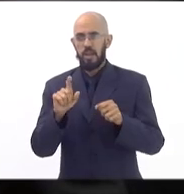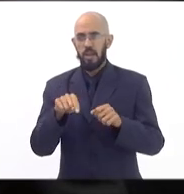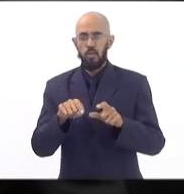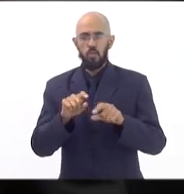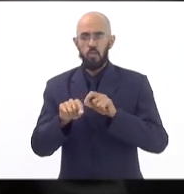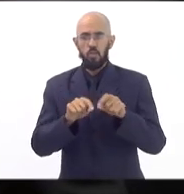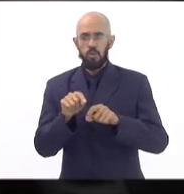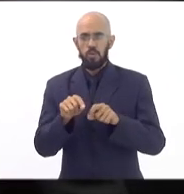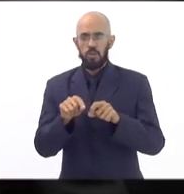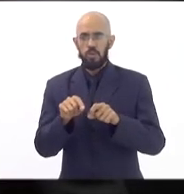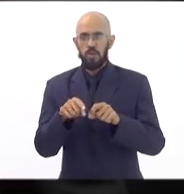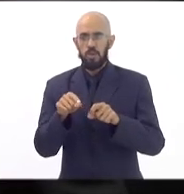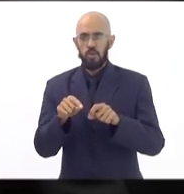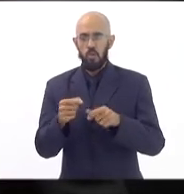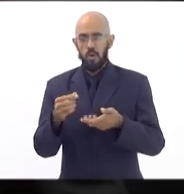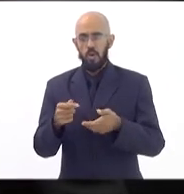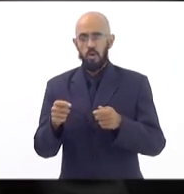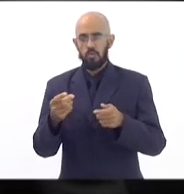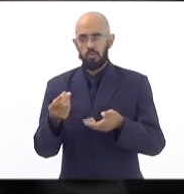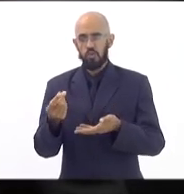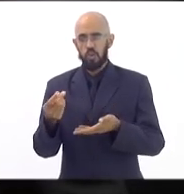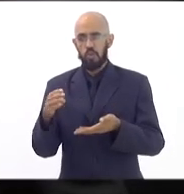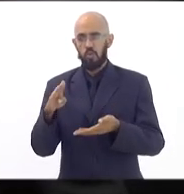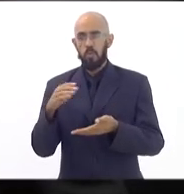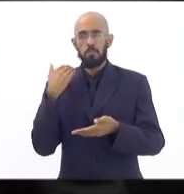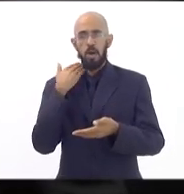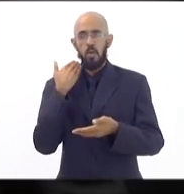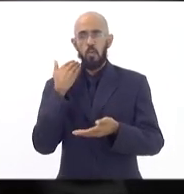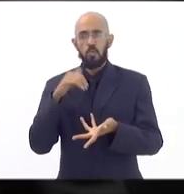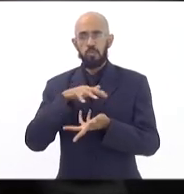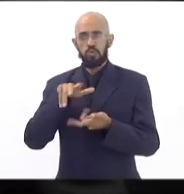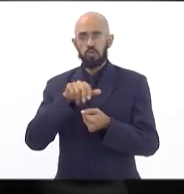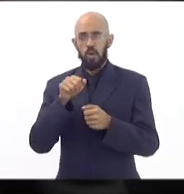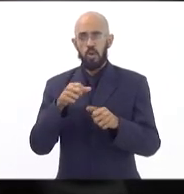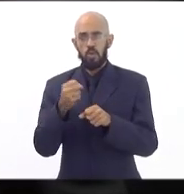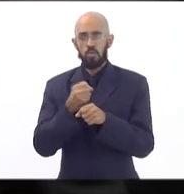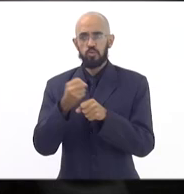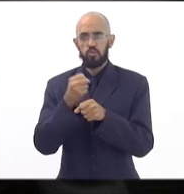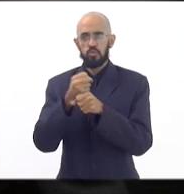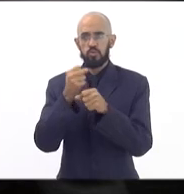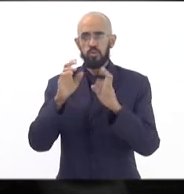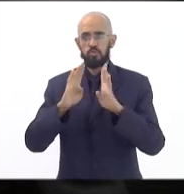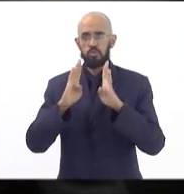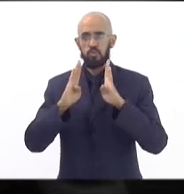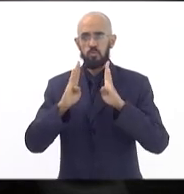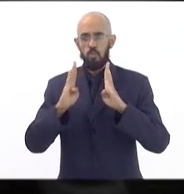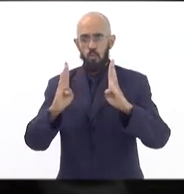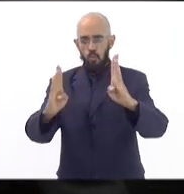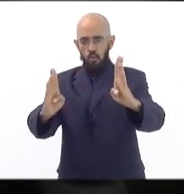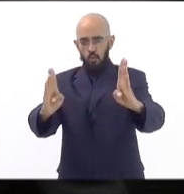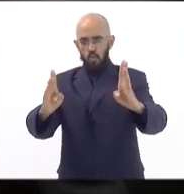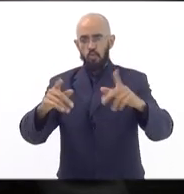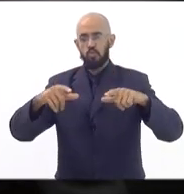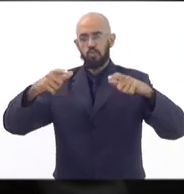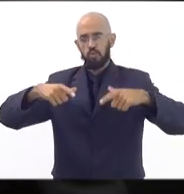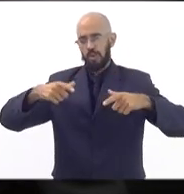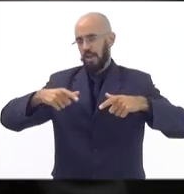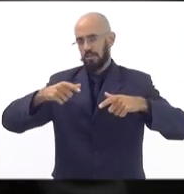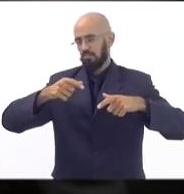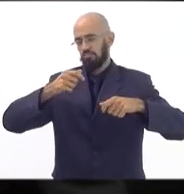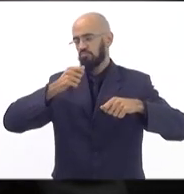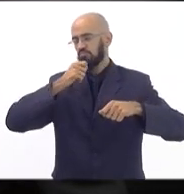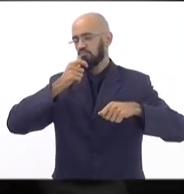né com recursos do Banco Mundial é a construção de muros em áreas em que ainda não amor